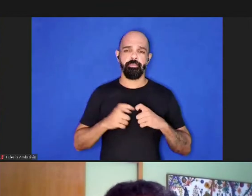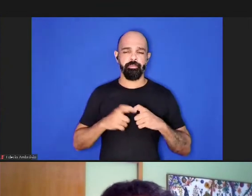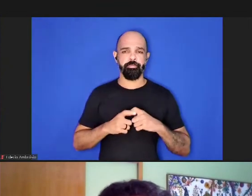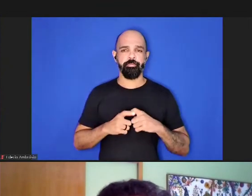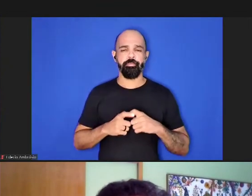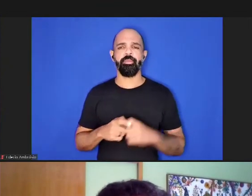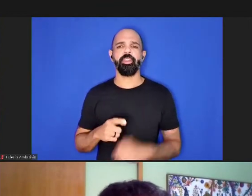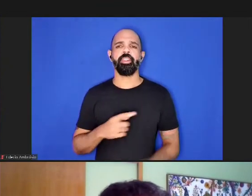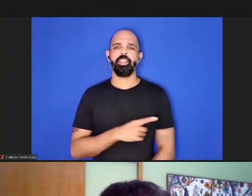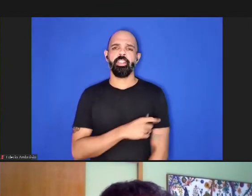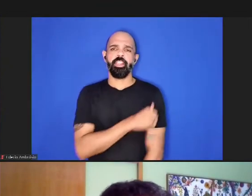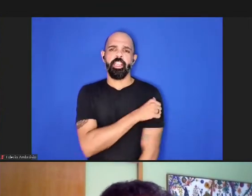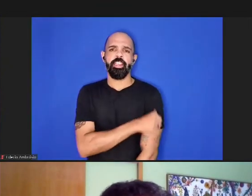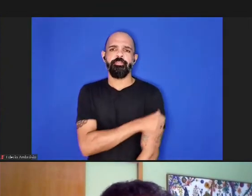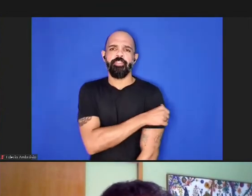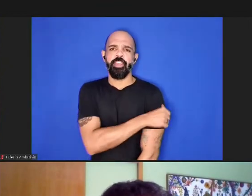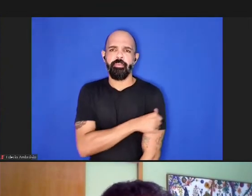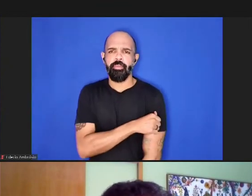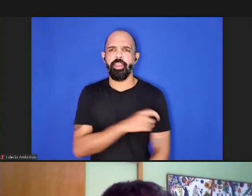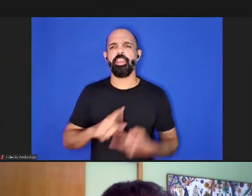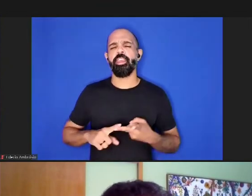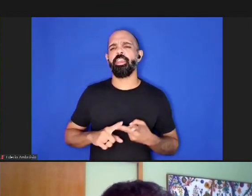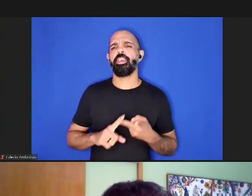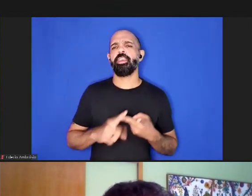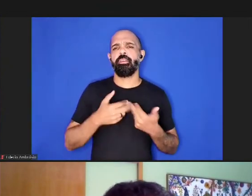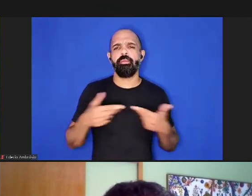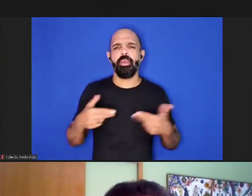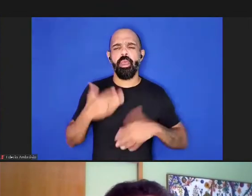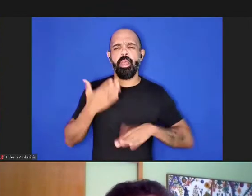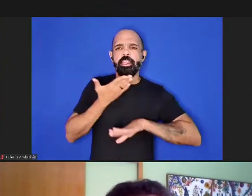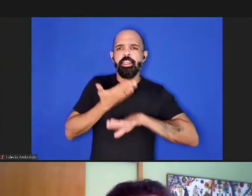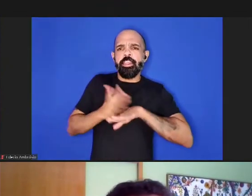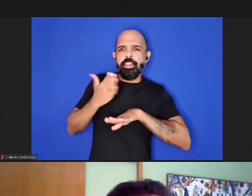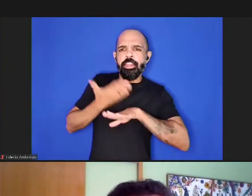Enfermeiros, enfermeiras, pessoas que estão treinando para ser